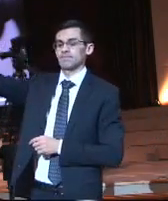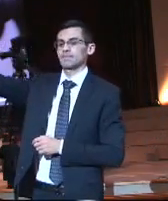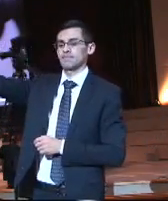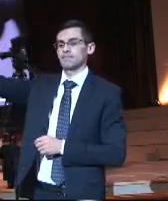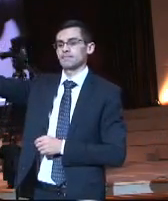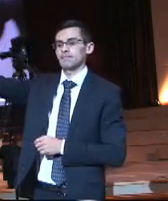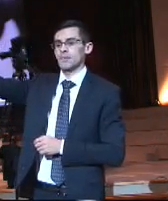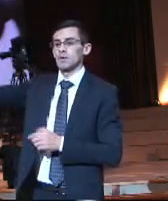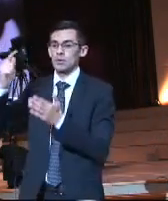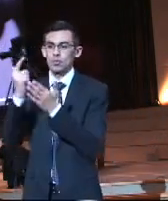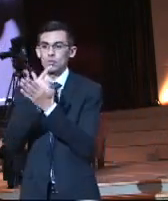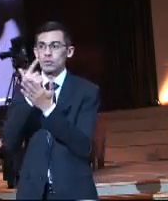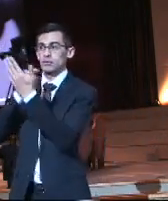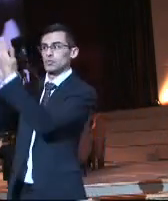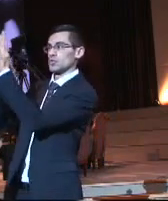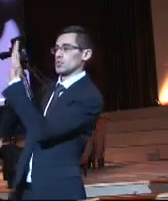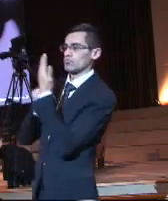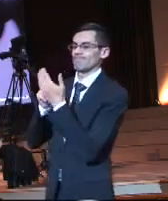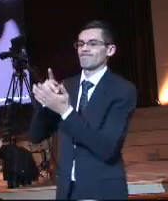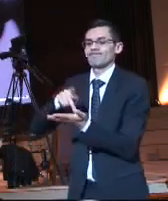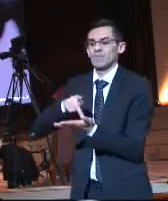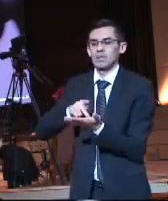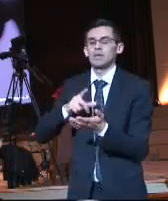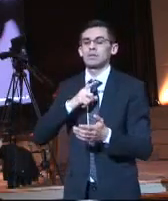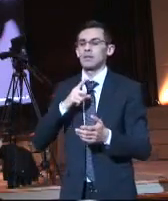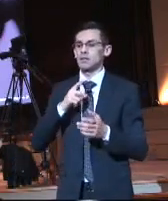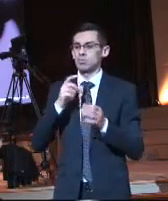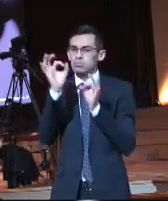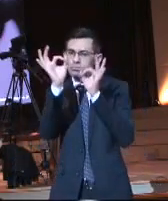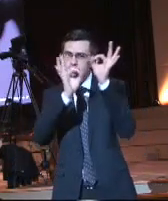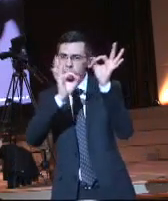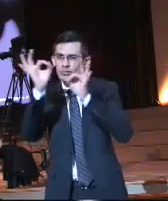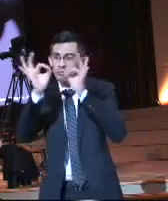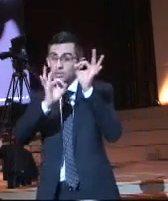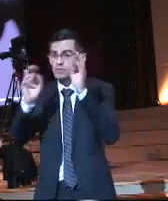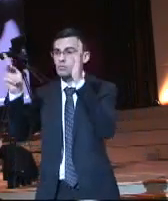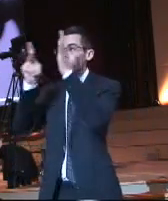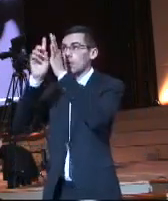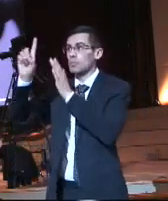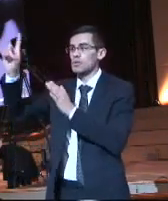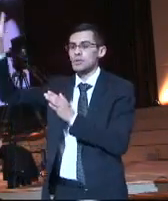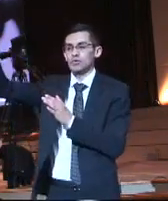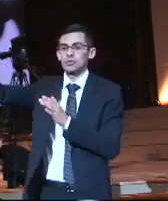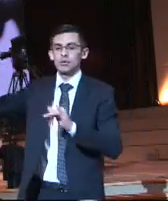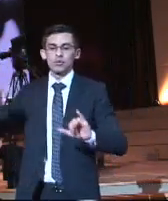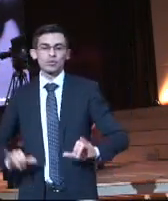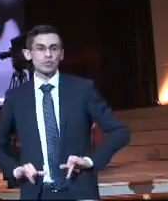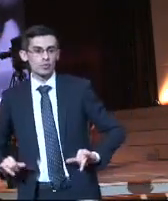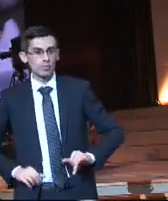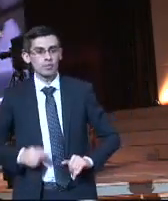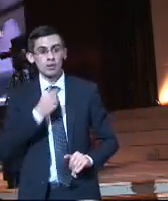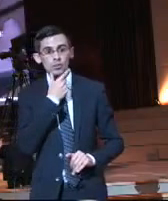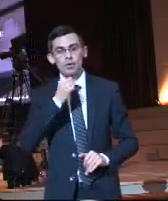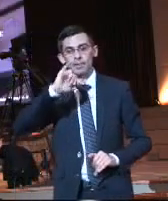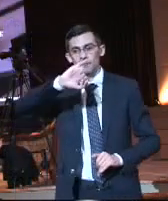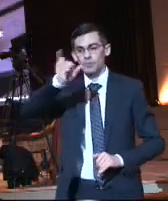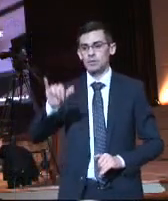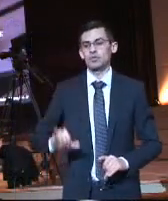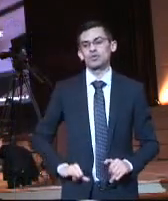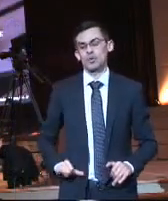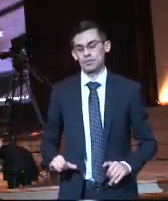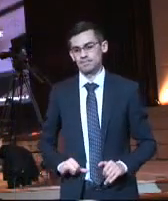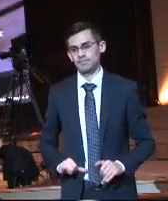E esse livro nos revela claramente que havia uma dimensão soberana de Deus no sofrimento de Jó. Algo que